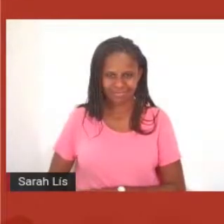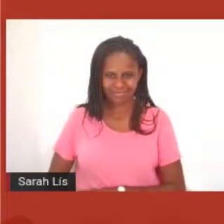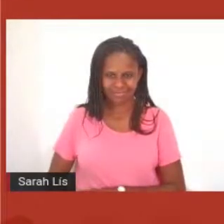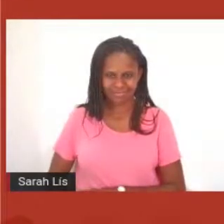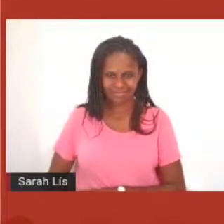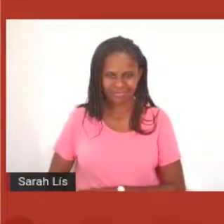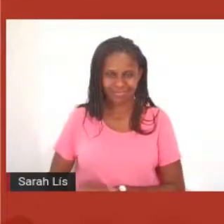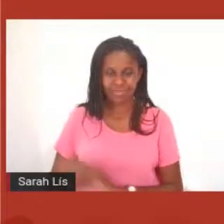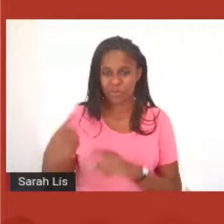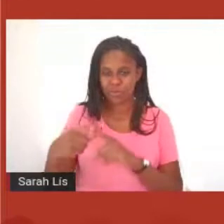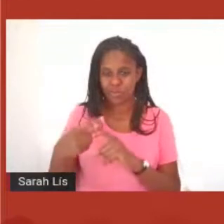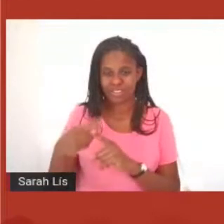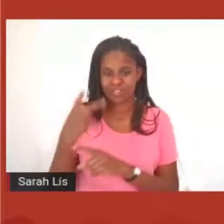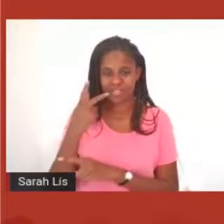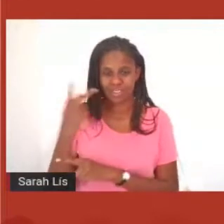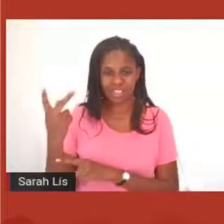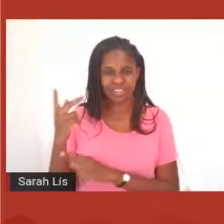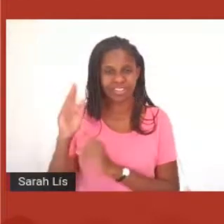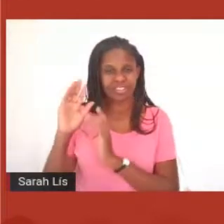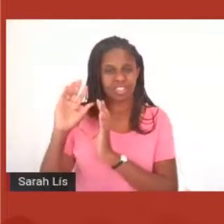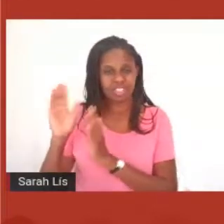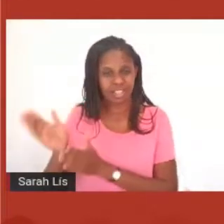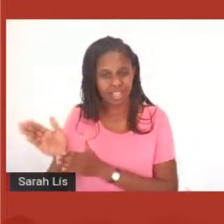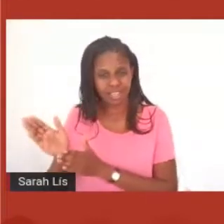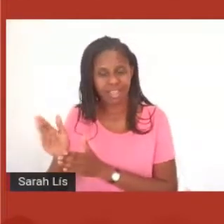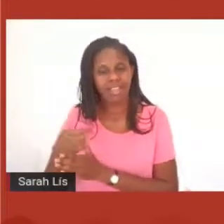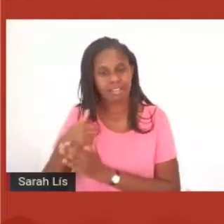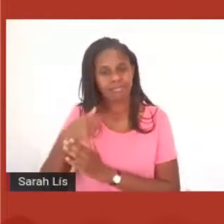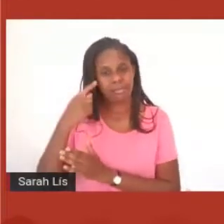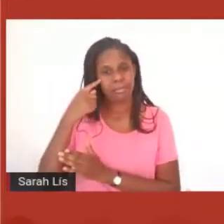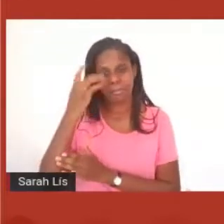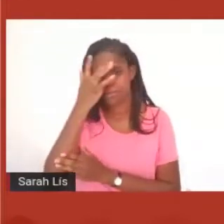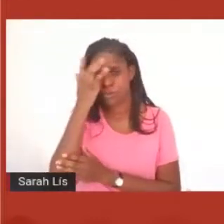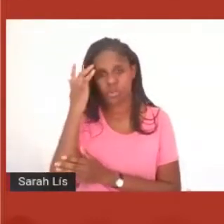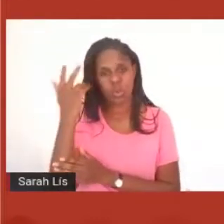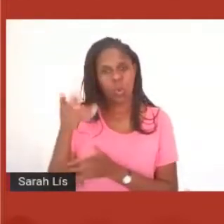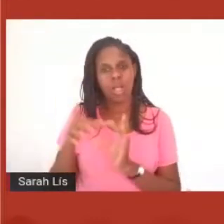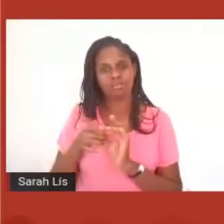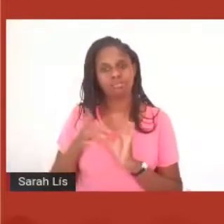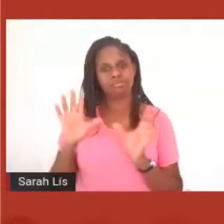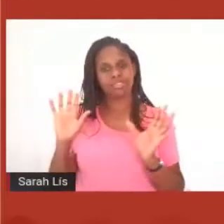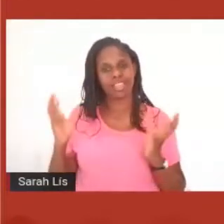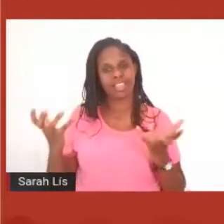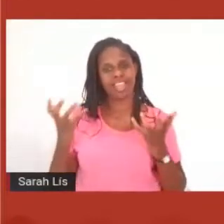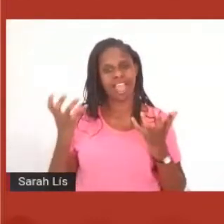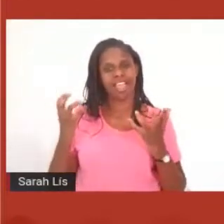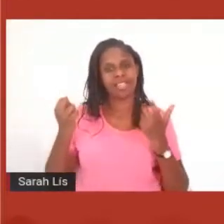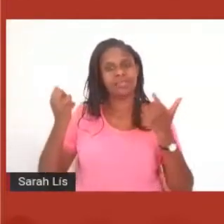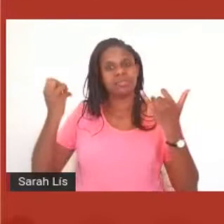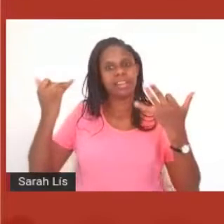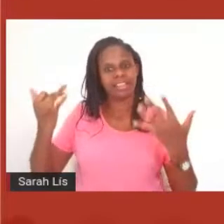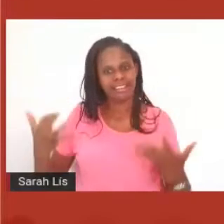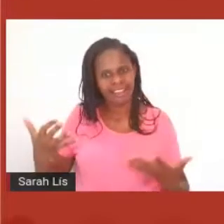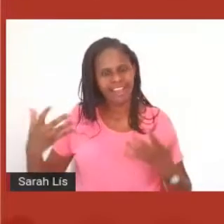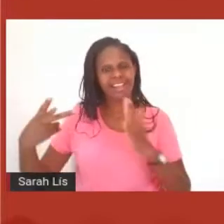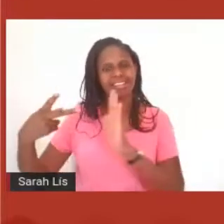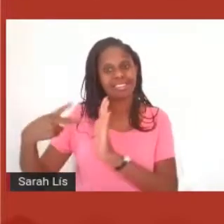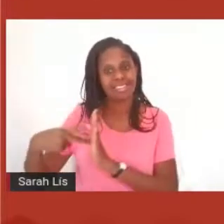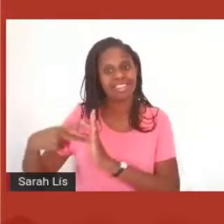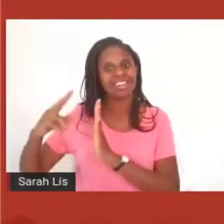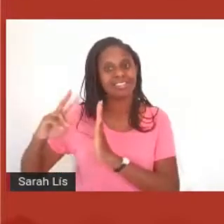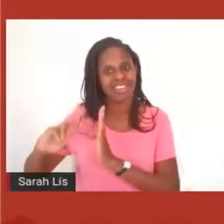já tenha sido falado, acho que ninguém se sente à vontade aqui para definir reologia, mas... É